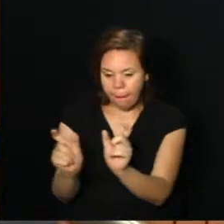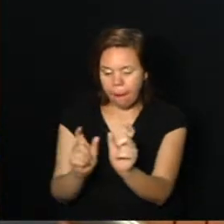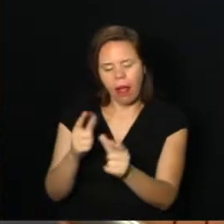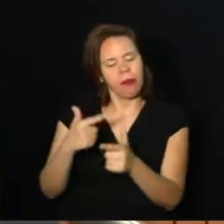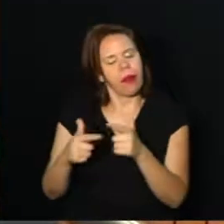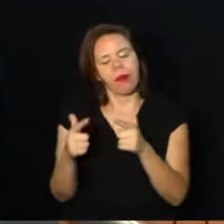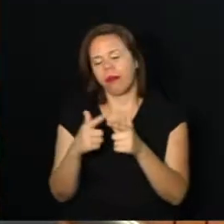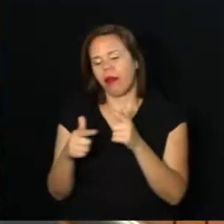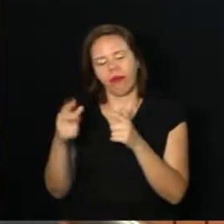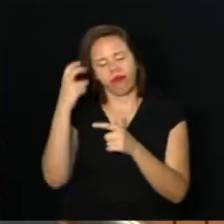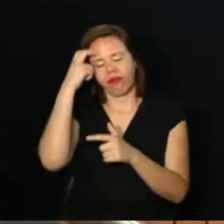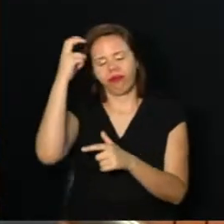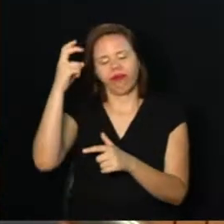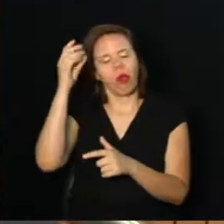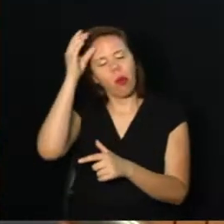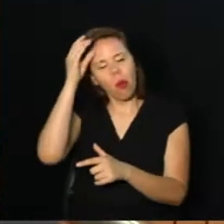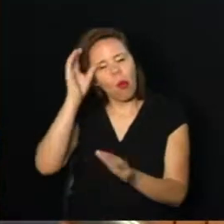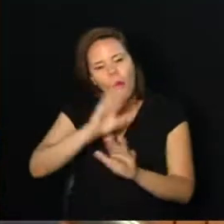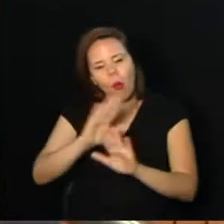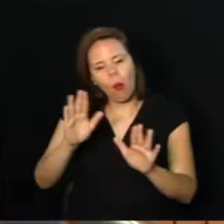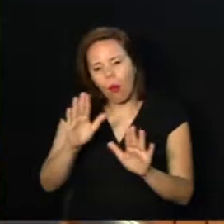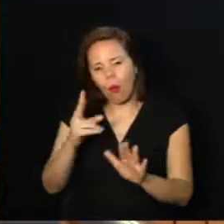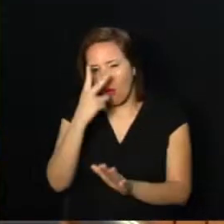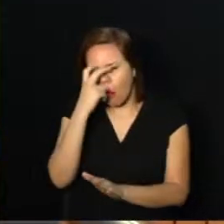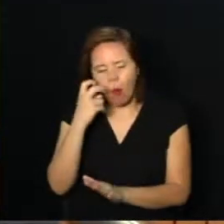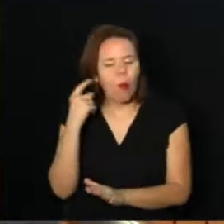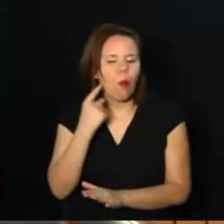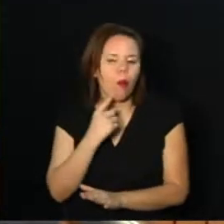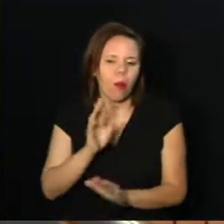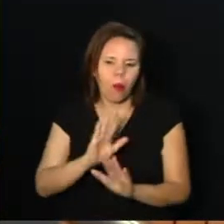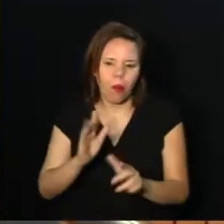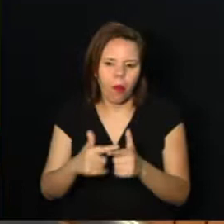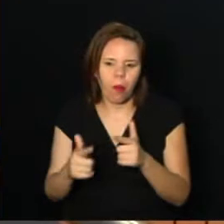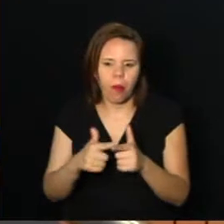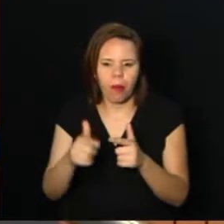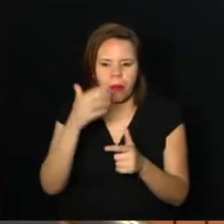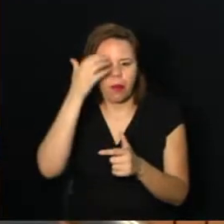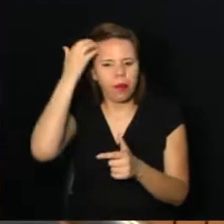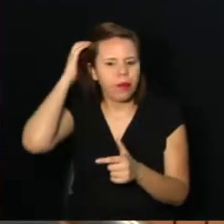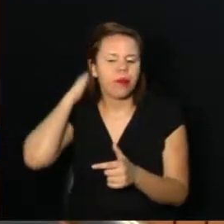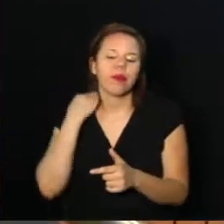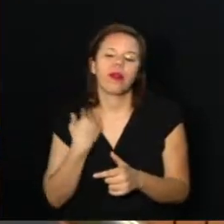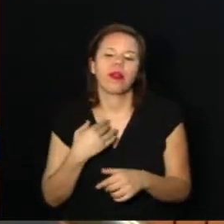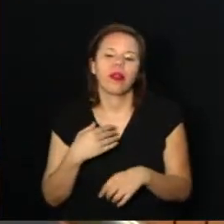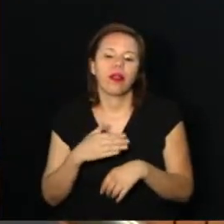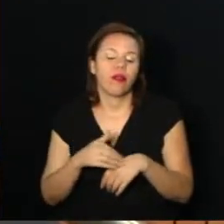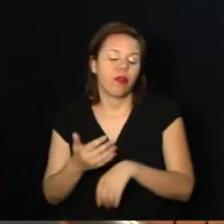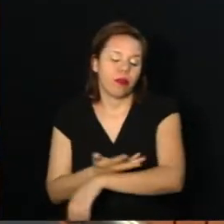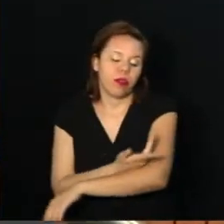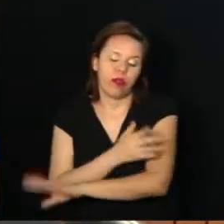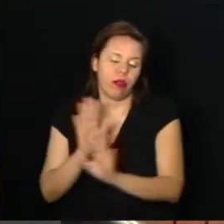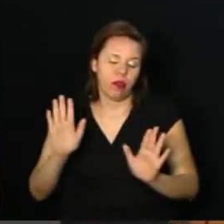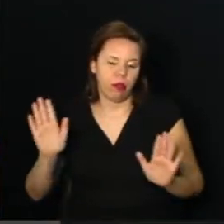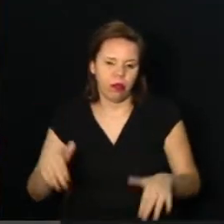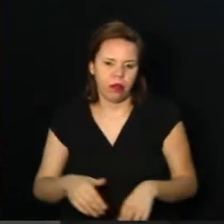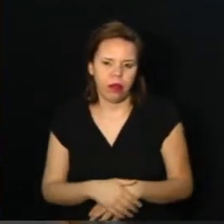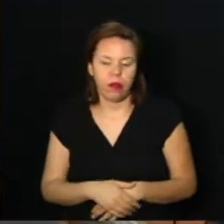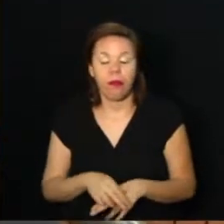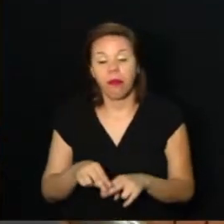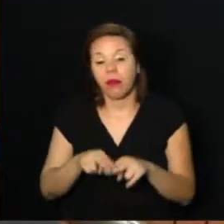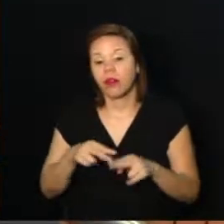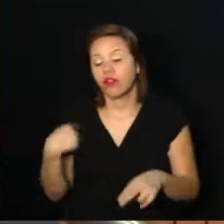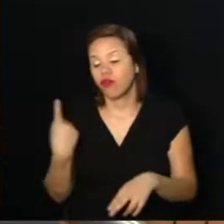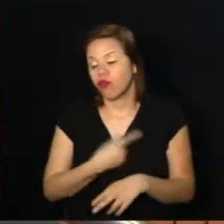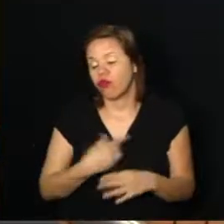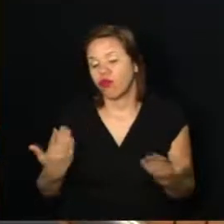de inteligência, nenhuma deficiência visual ou auditiva, tampouco um problema afetivo emocional. Eu acho que por isso nós estamos